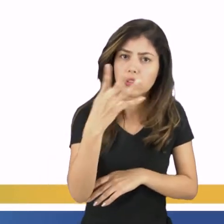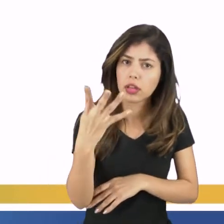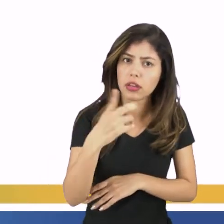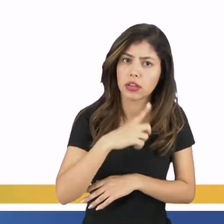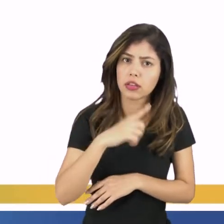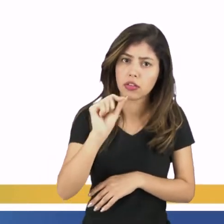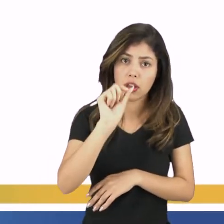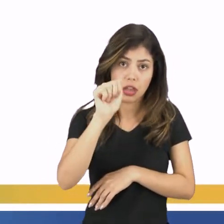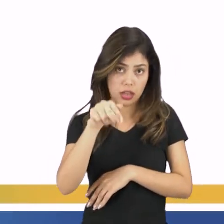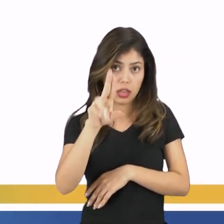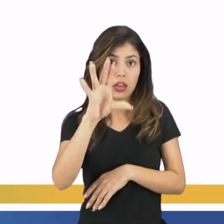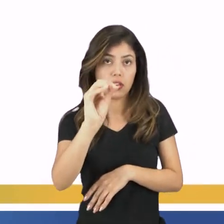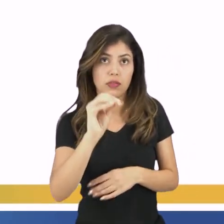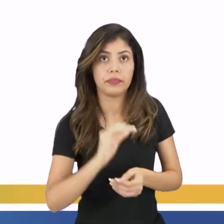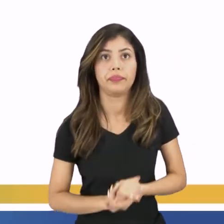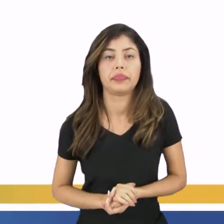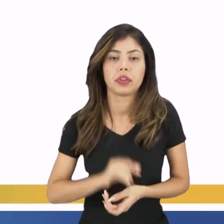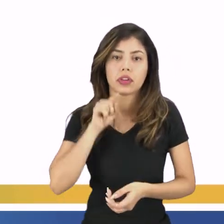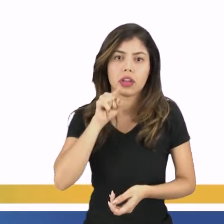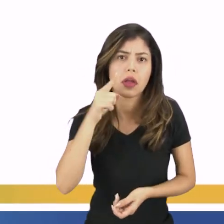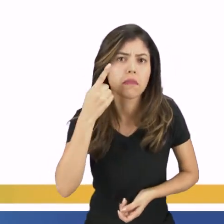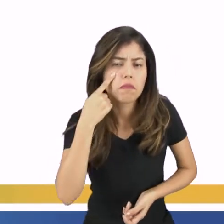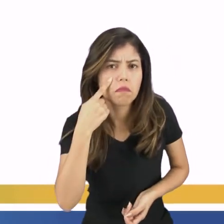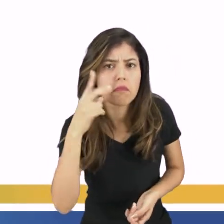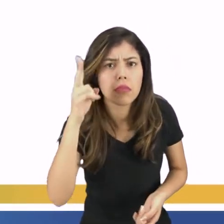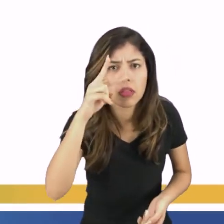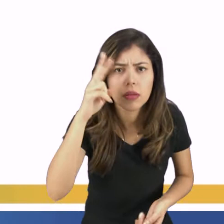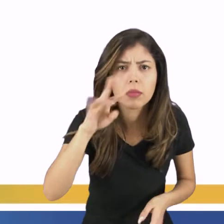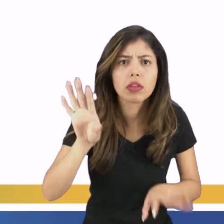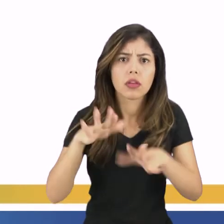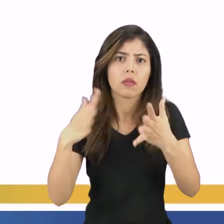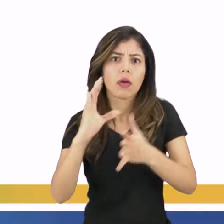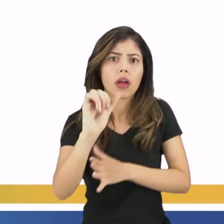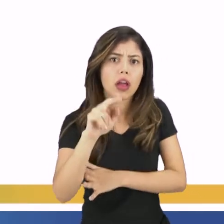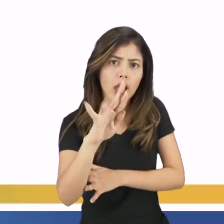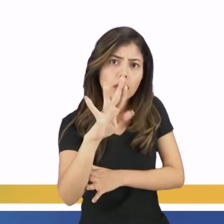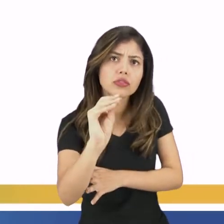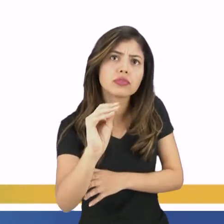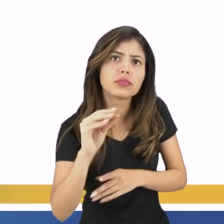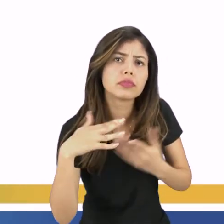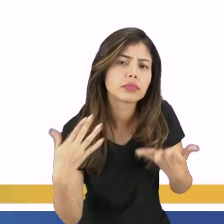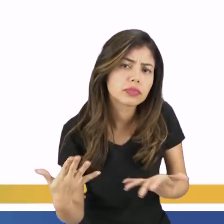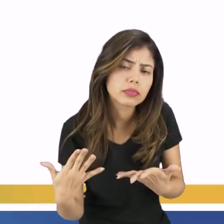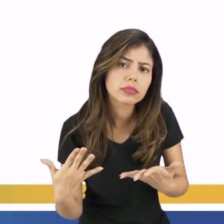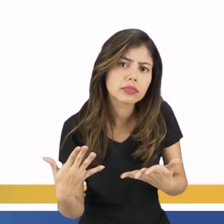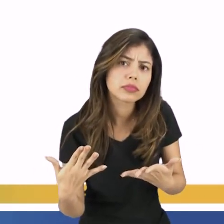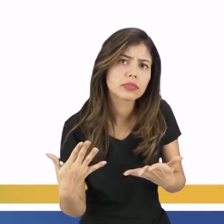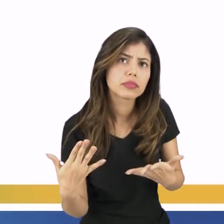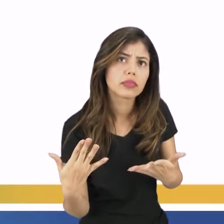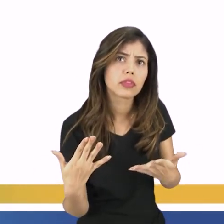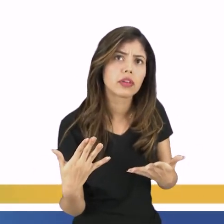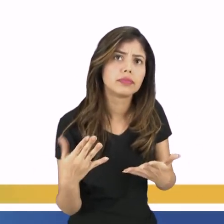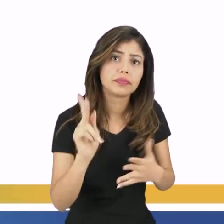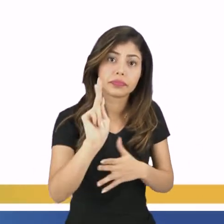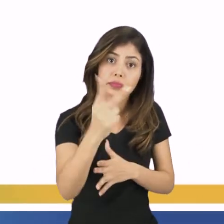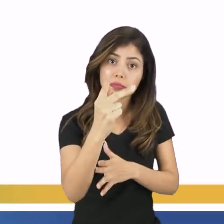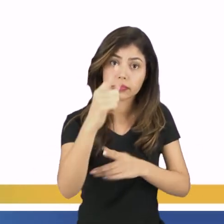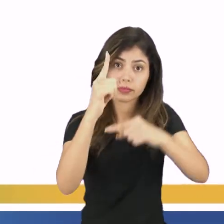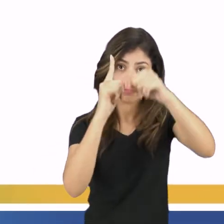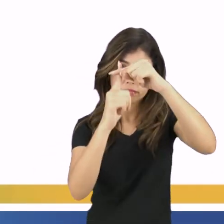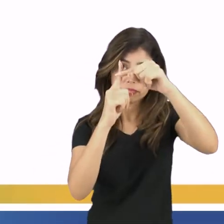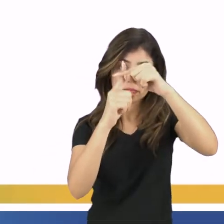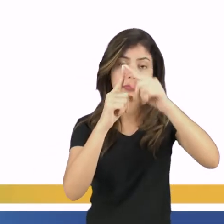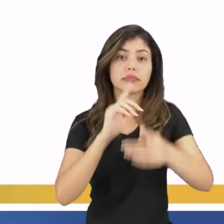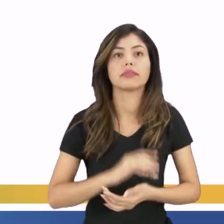de ânions. Só que você precisa lembrar, quem é esse cátion? Para ser uma reação de neutralização, H+, que vai vir